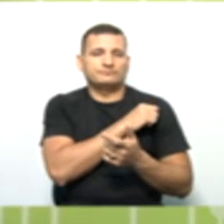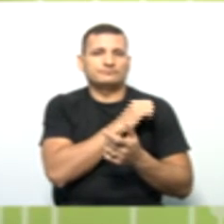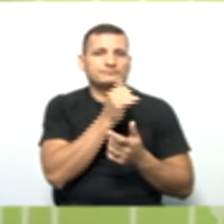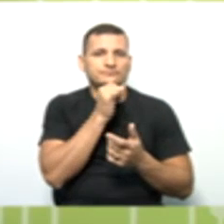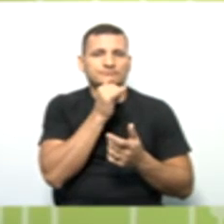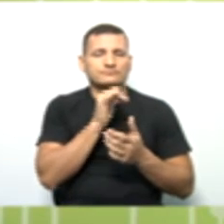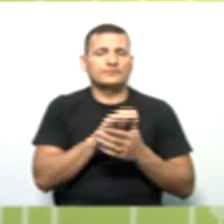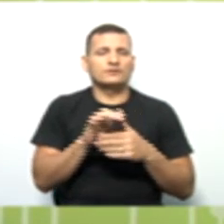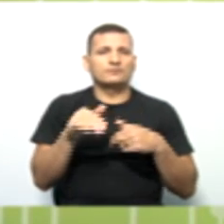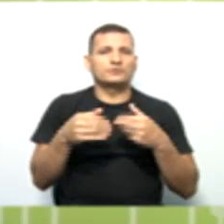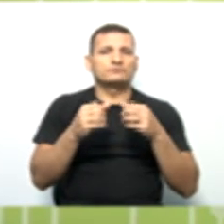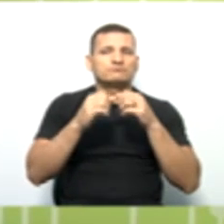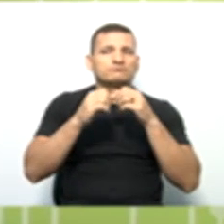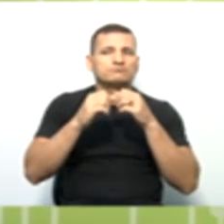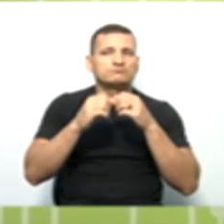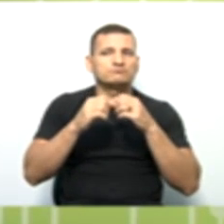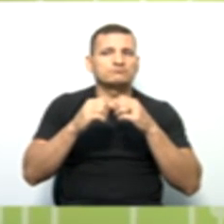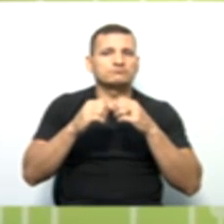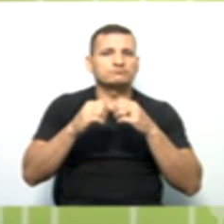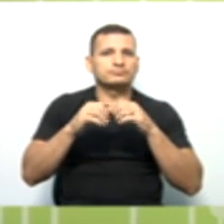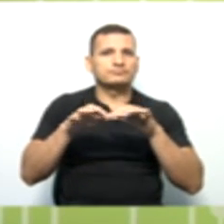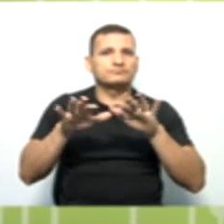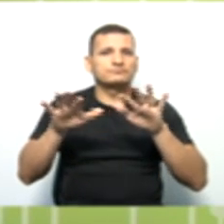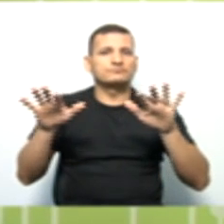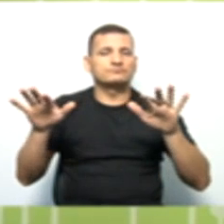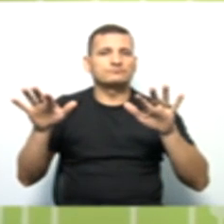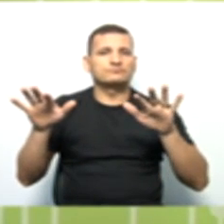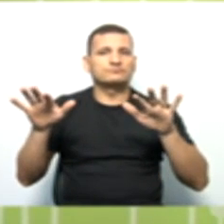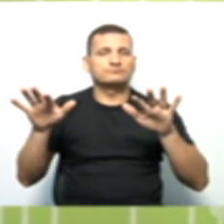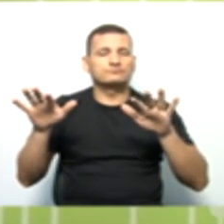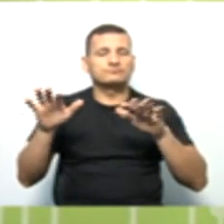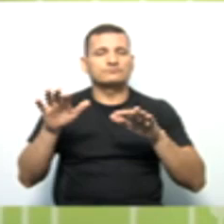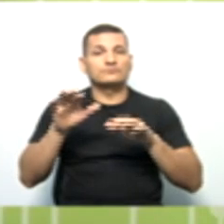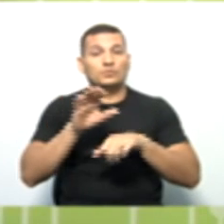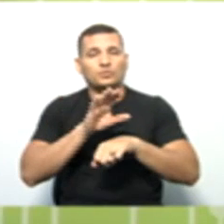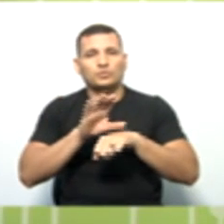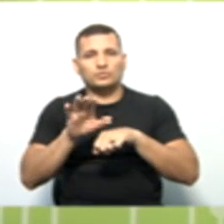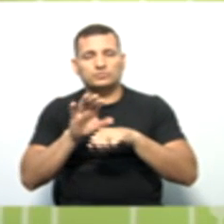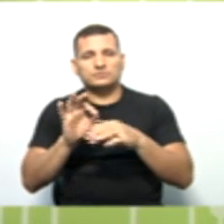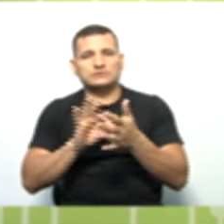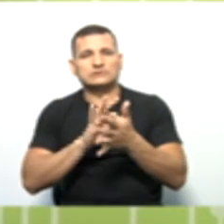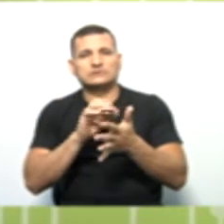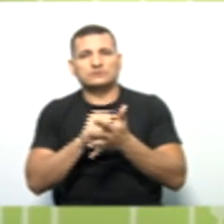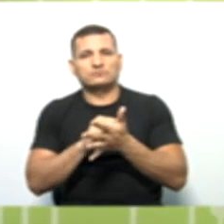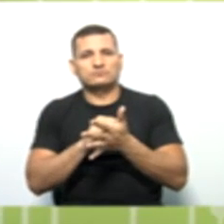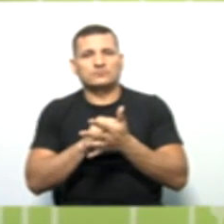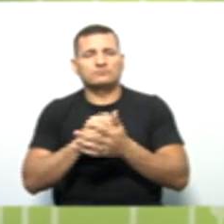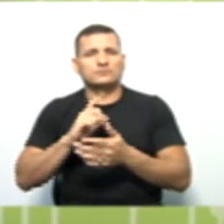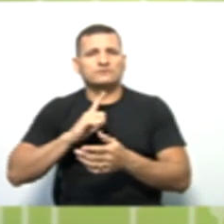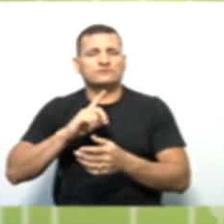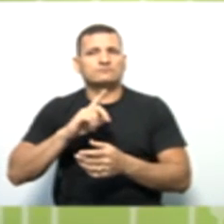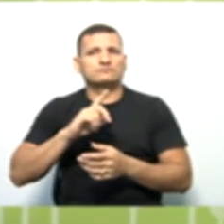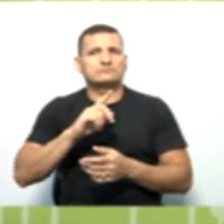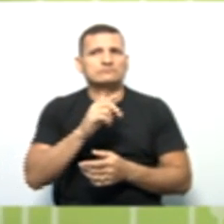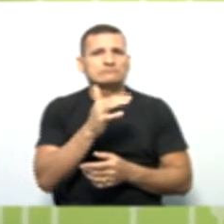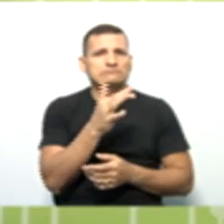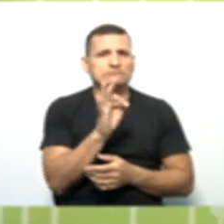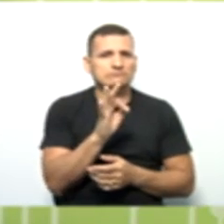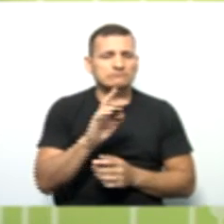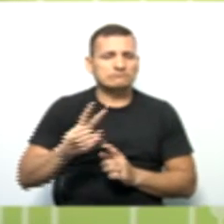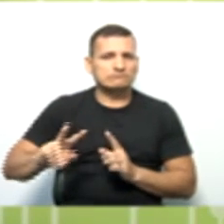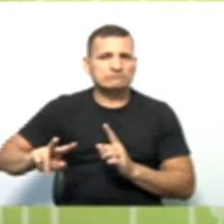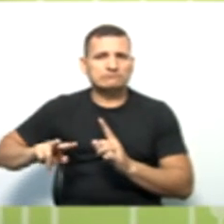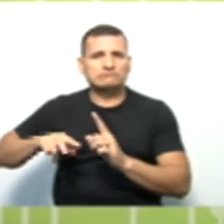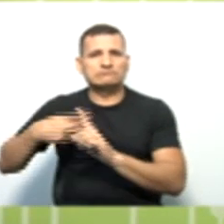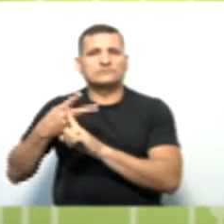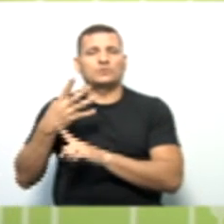número o quê? Quadruplicou. Né? Isso é exemplo, tá, gente? Então, você pulou ali de 10 para 40 mil